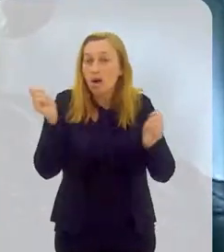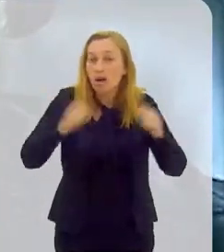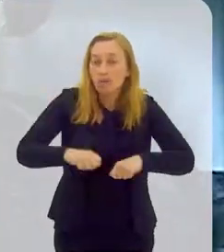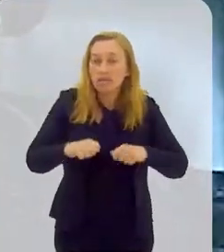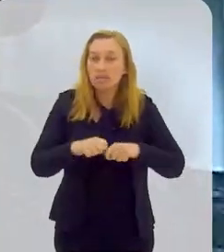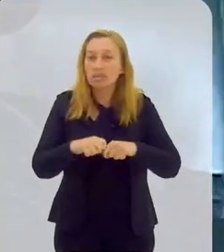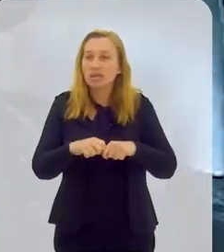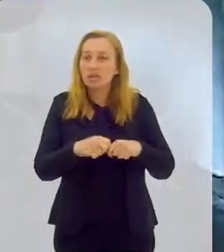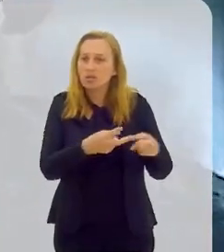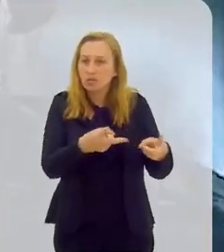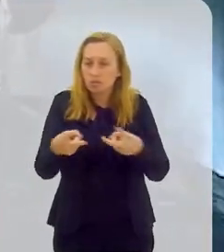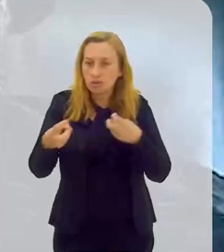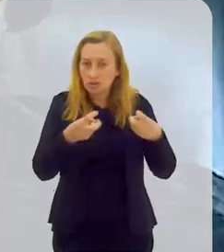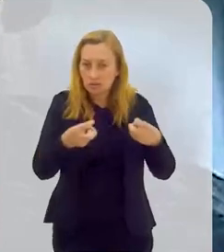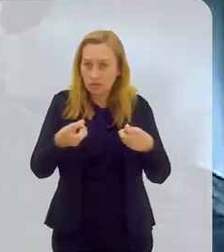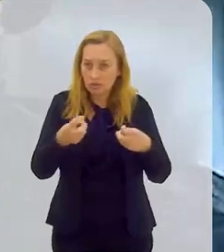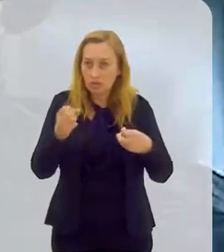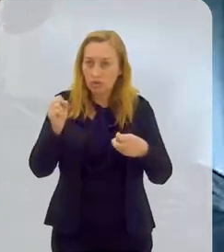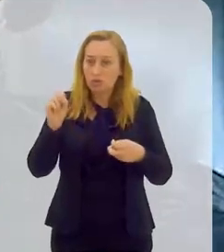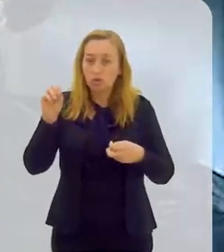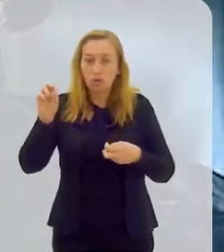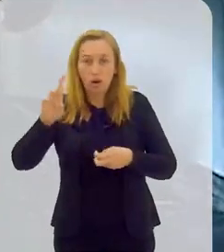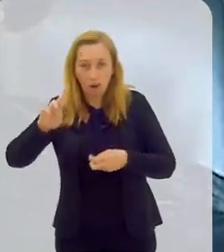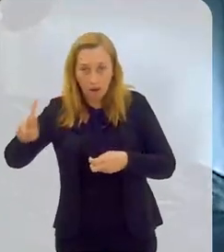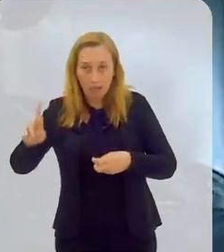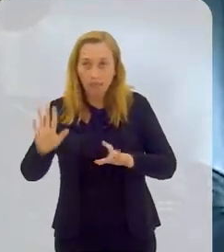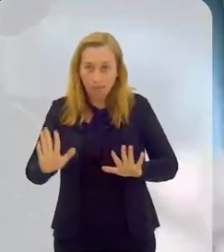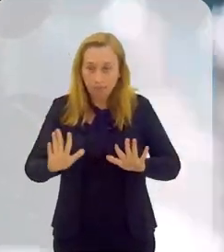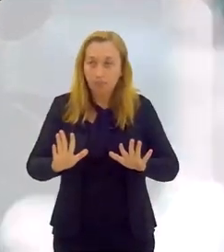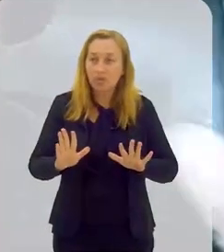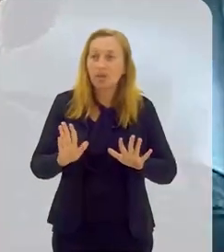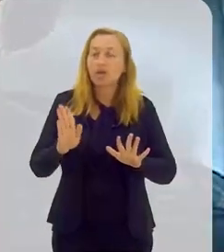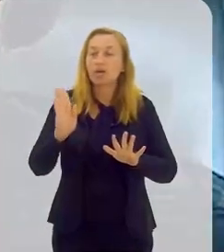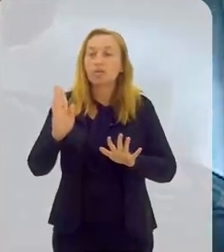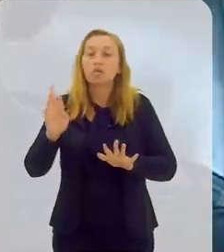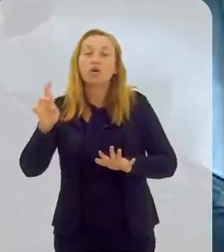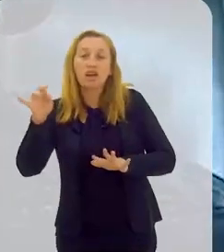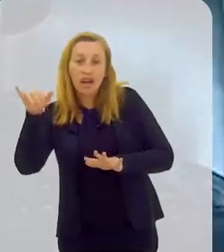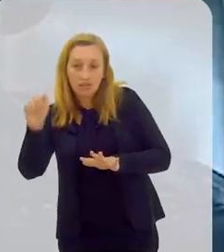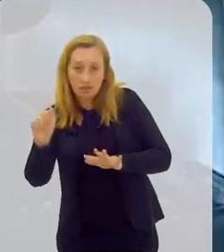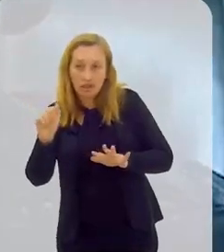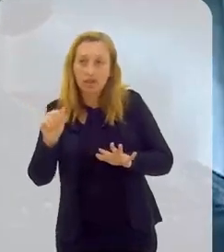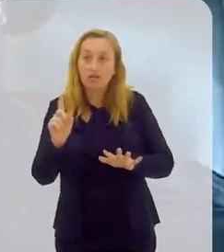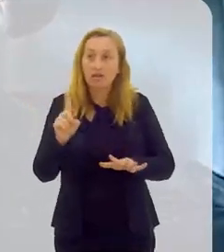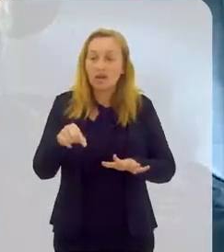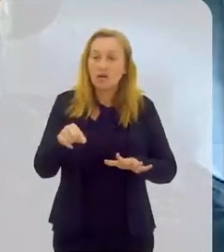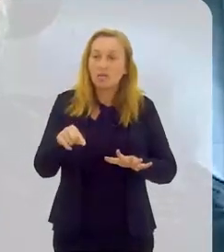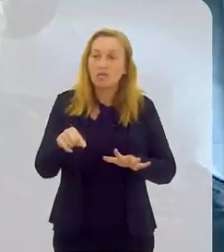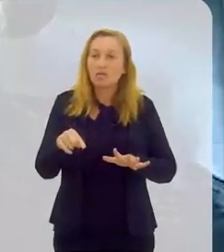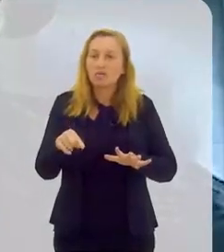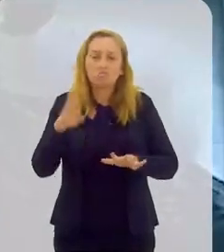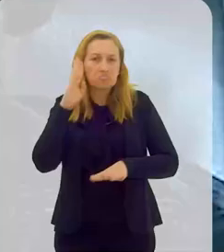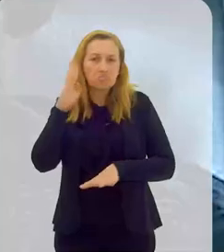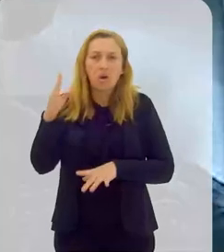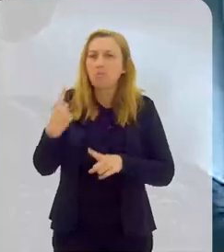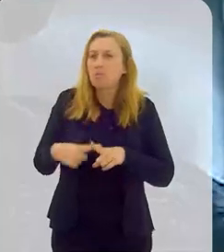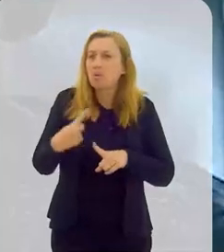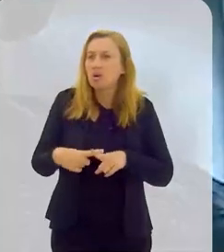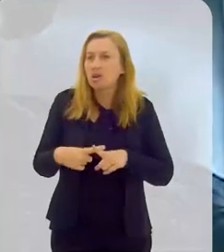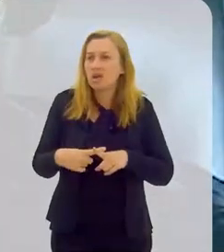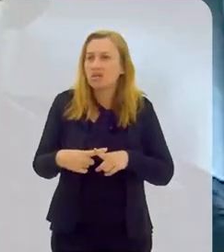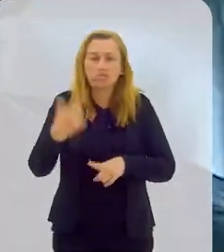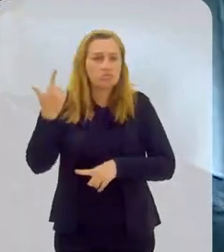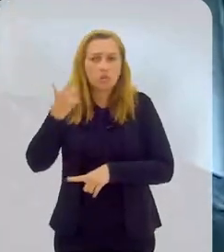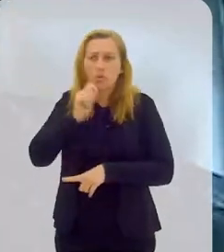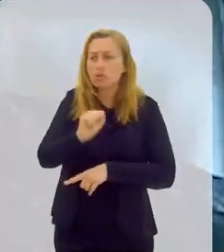alta capacidade de captação de luz solar. Essa é geograficamente, é uma posição privilegiada. Por que